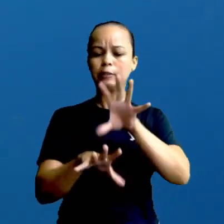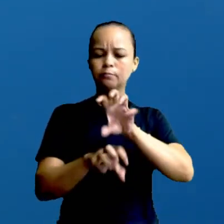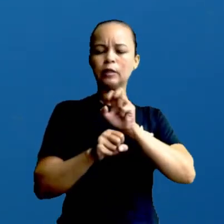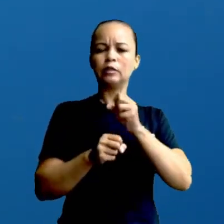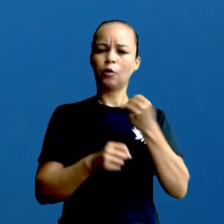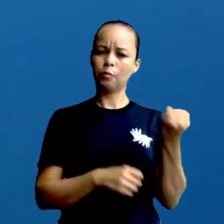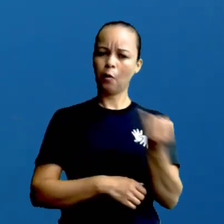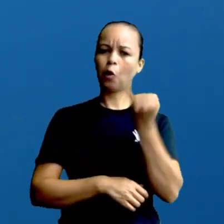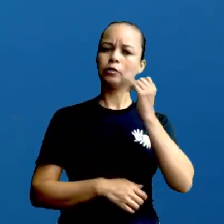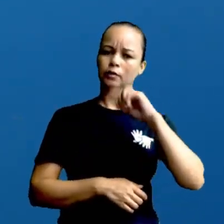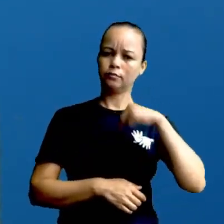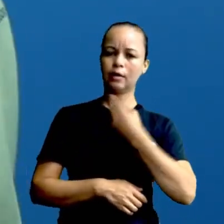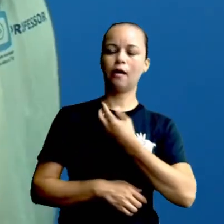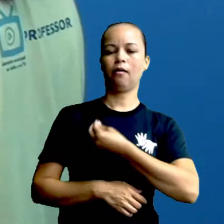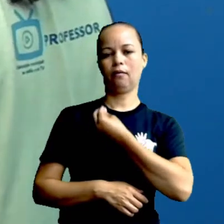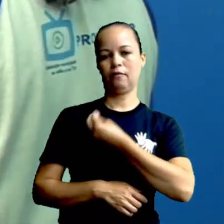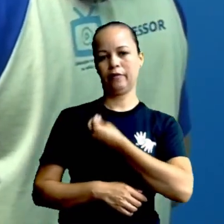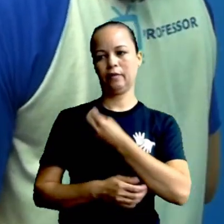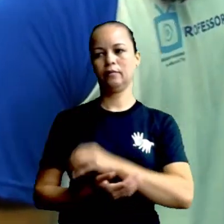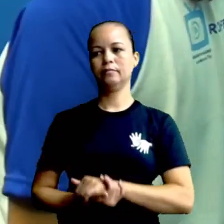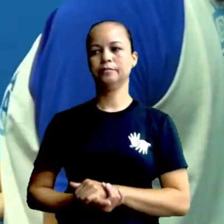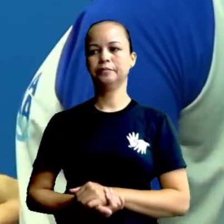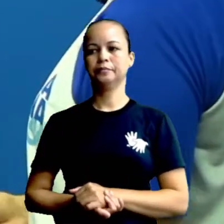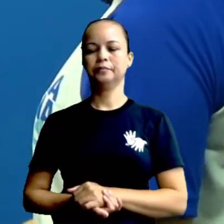importante para a nossa vida.